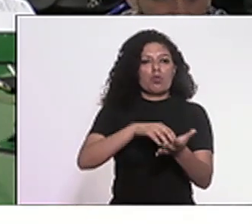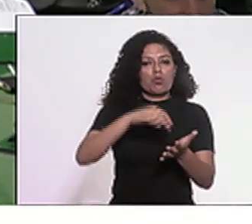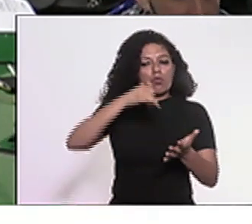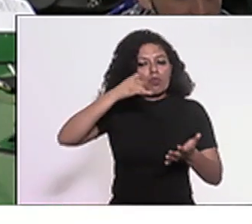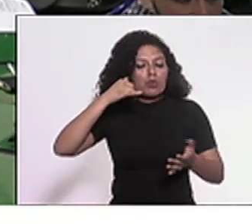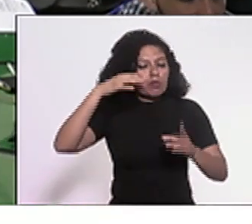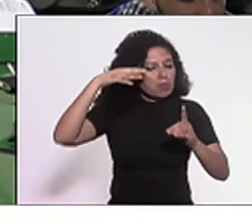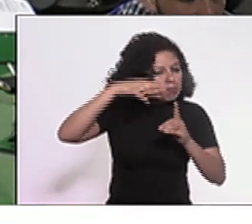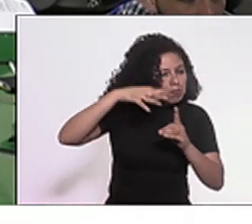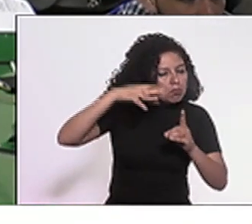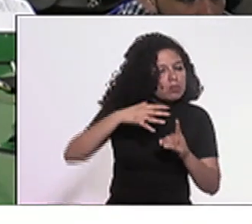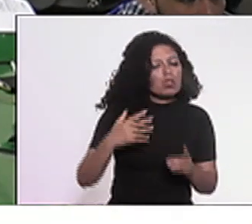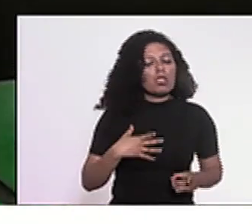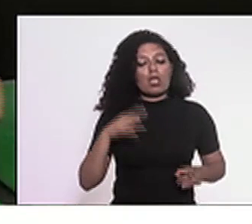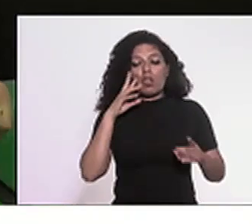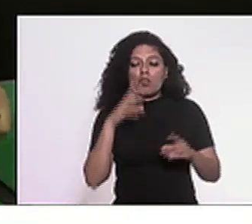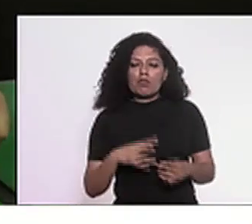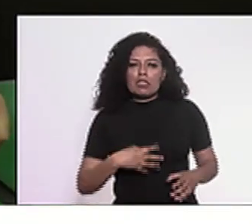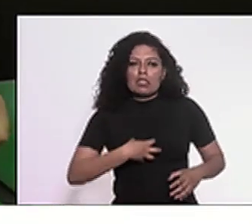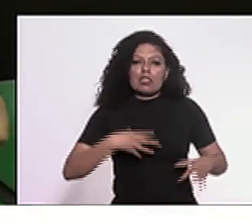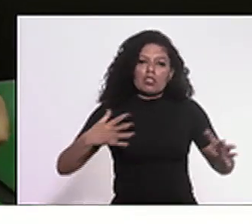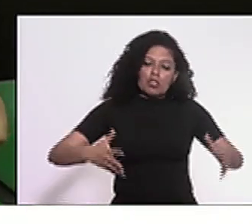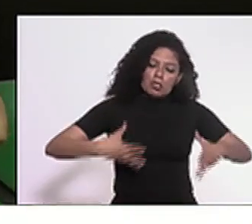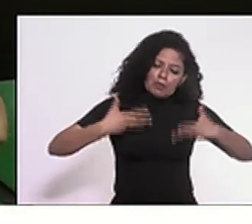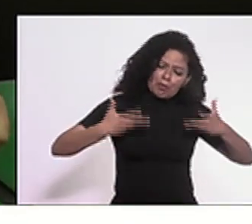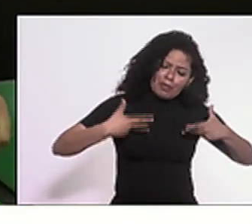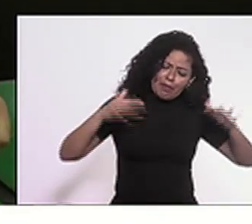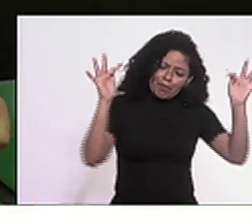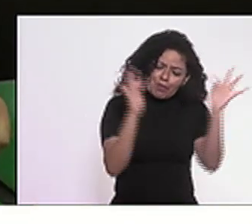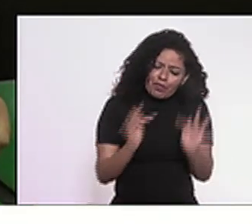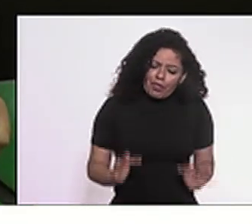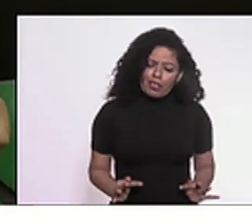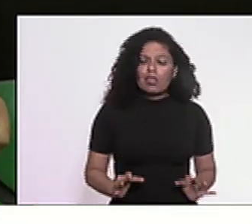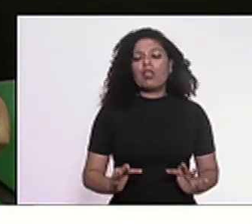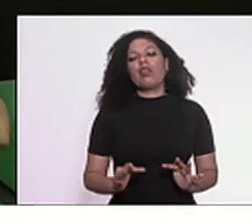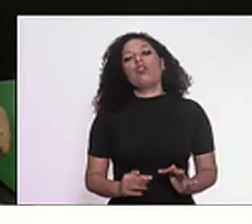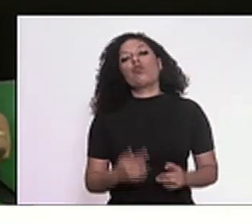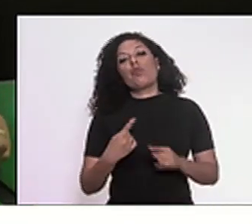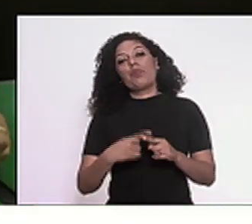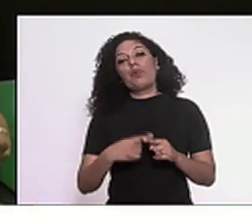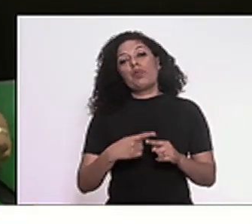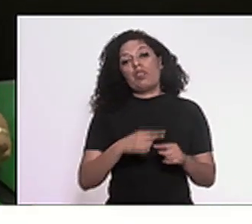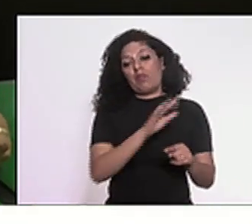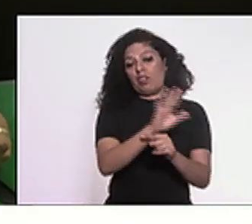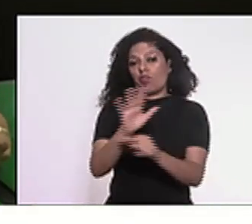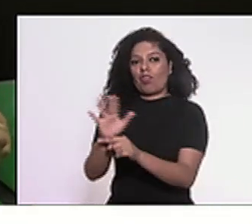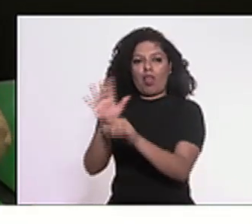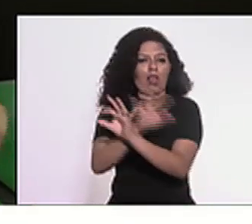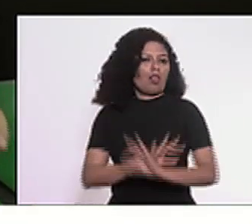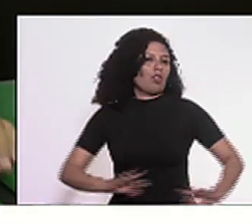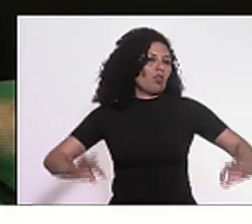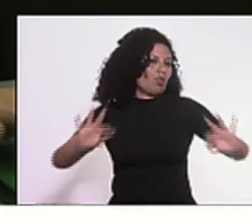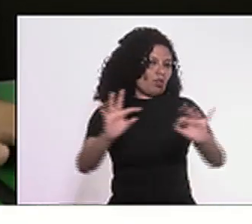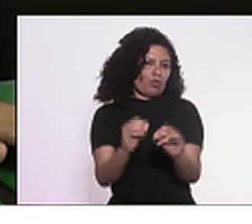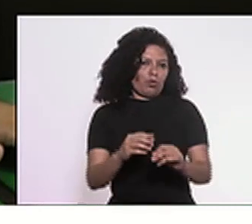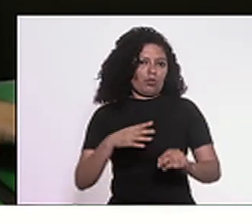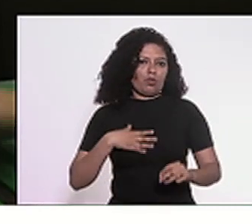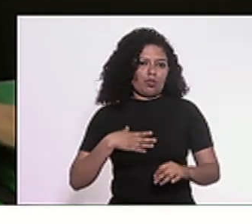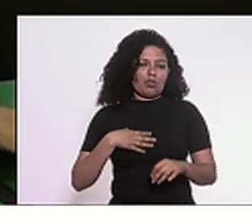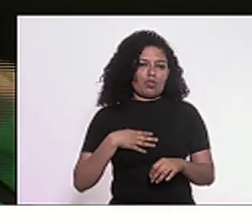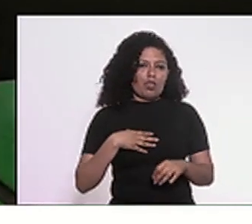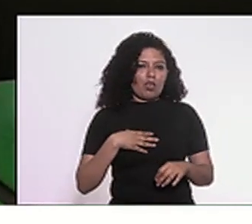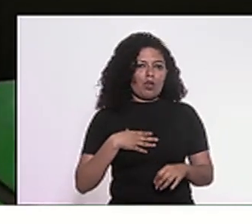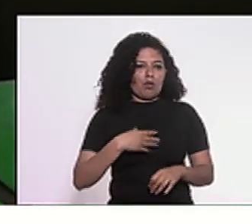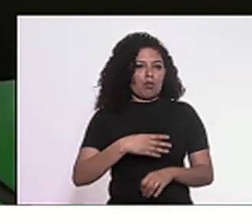Assédio, eu fiquei muito feliz quando soube da criação, pois ele valerá para todos. Sou praça da Polícia Militar,